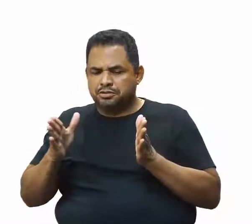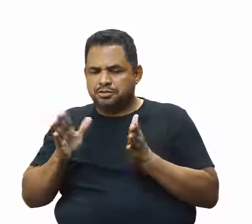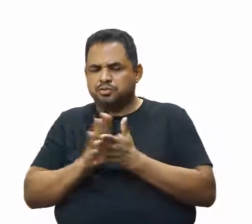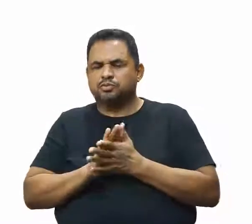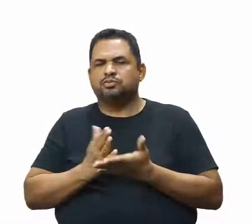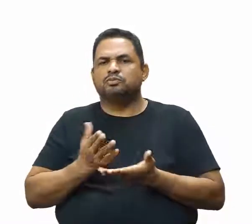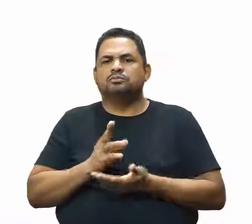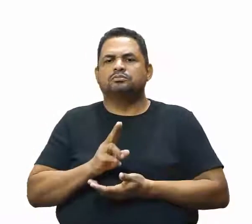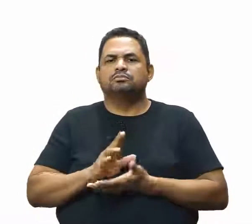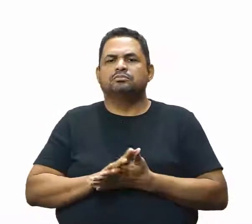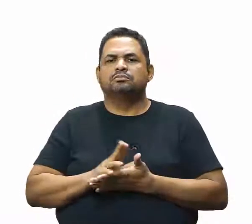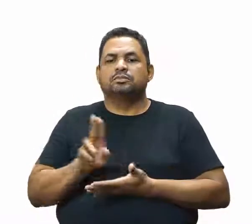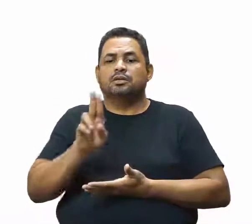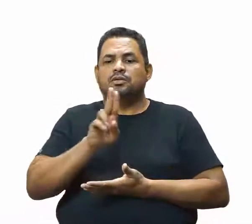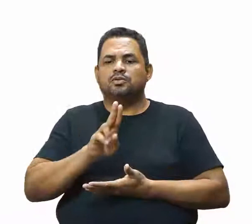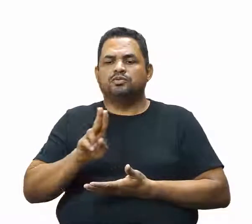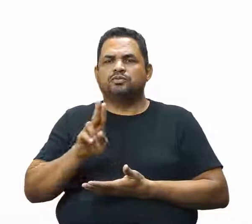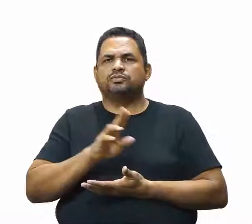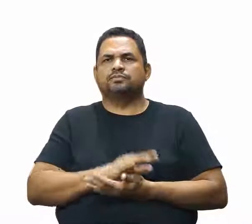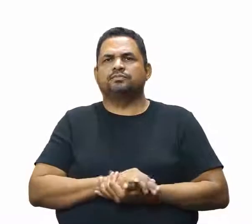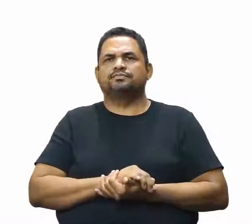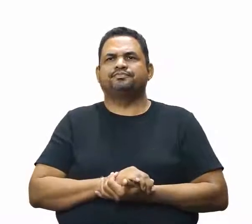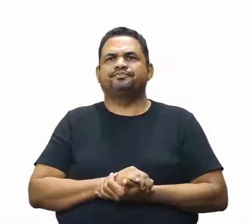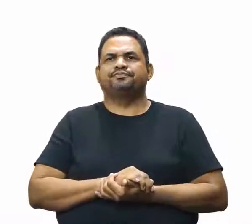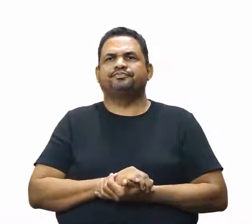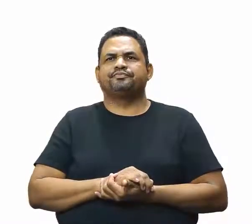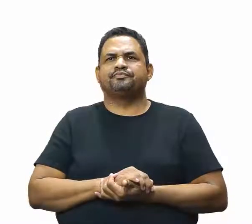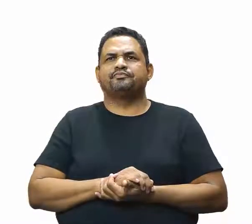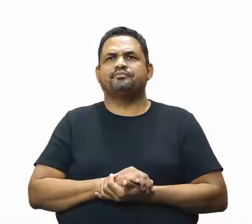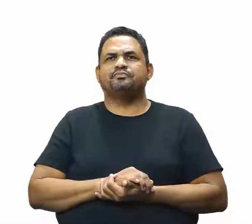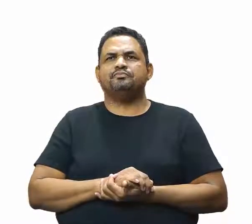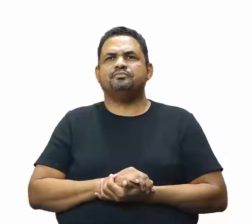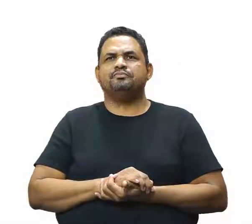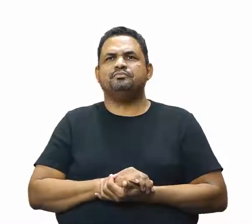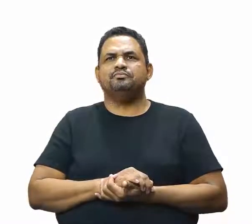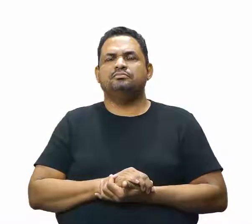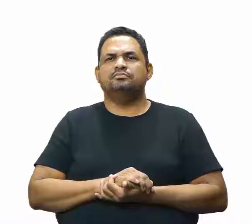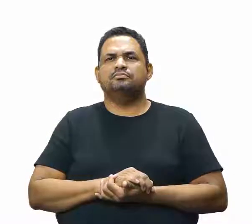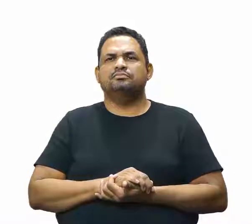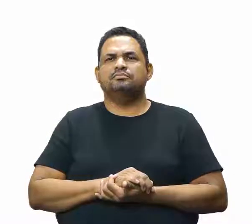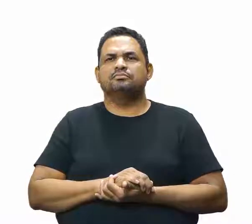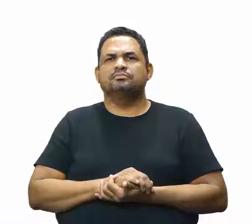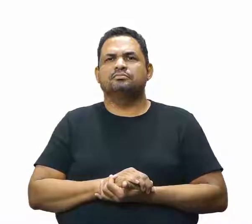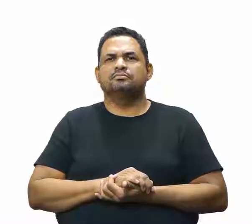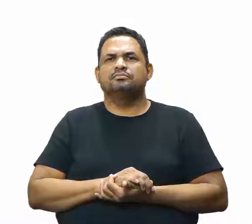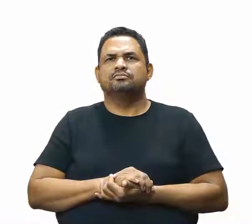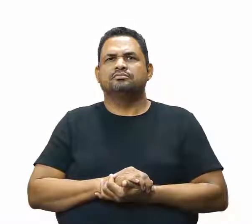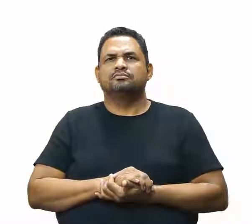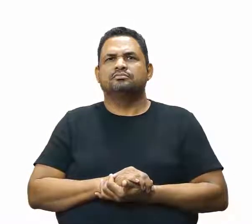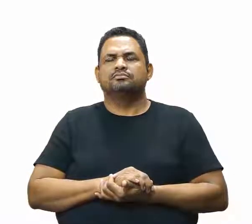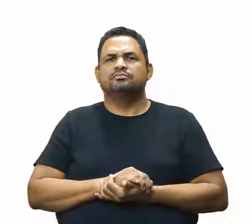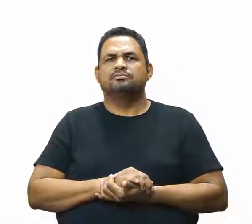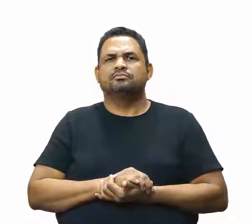Claro! Eu vou colocar aqui, ó, deixa eu trocar aqui, vem logo aqui, canetinha, marca